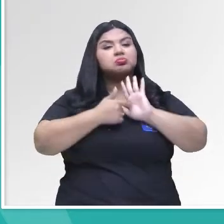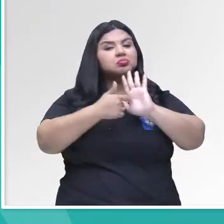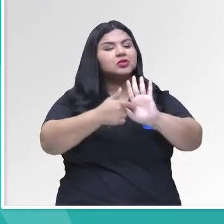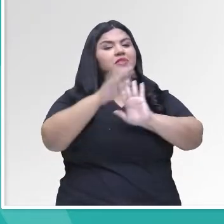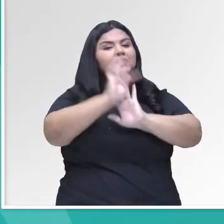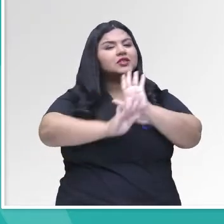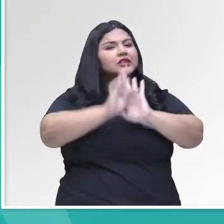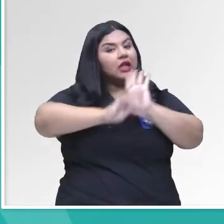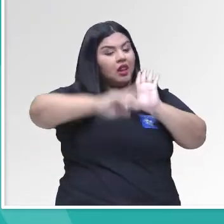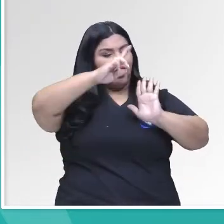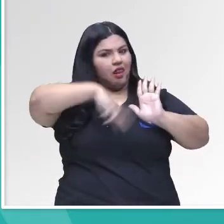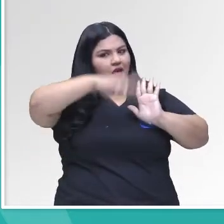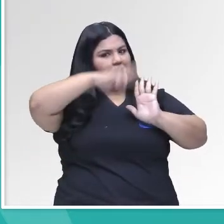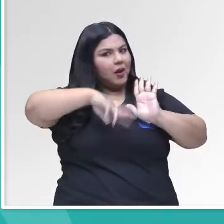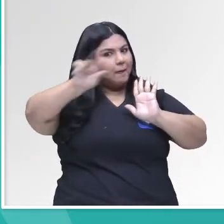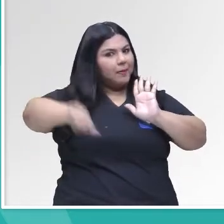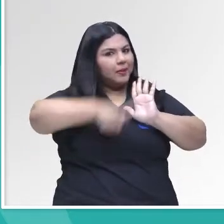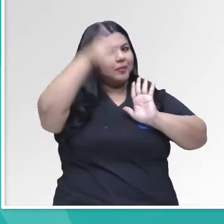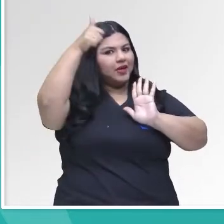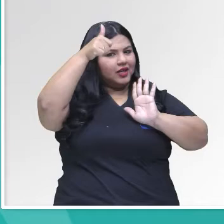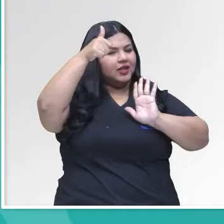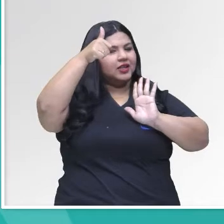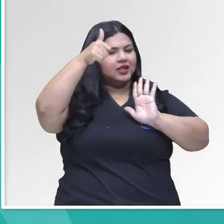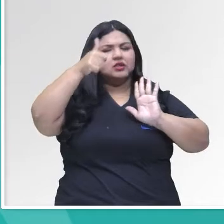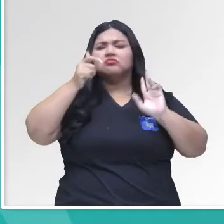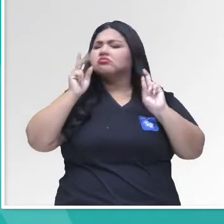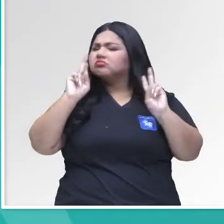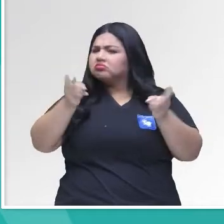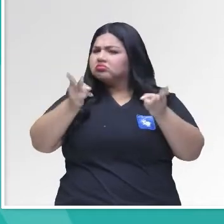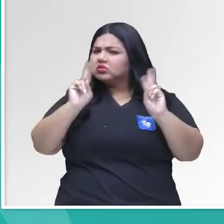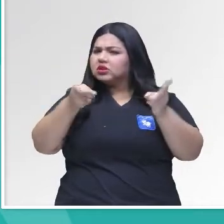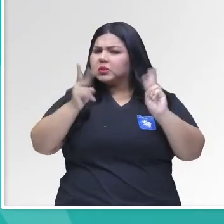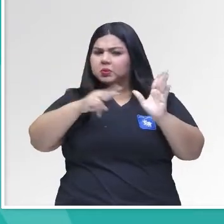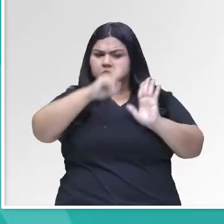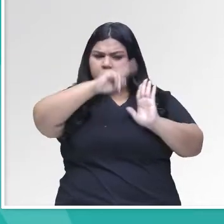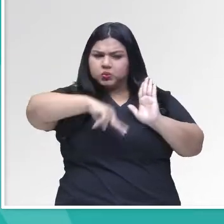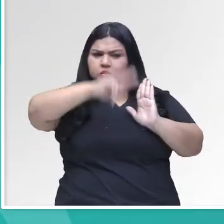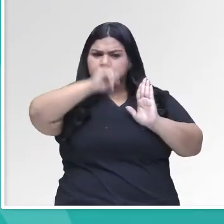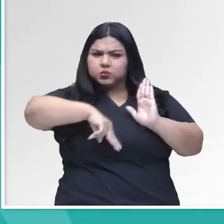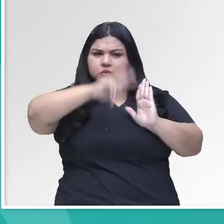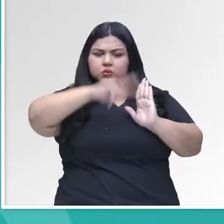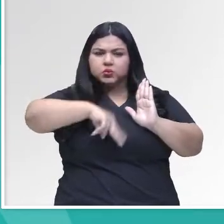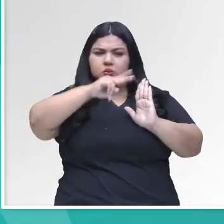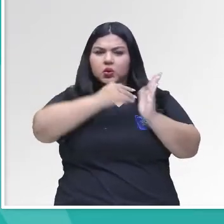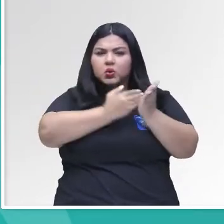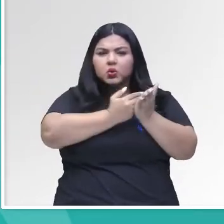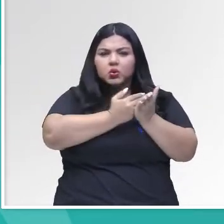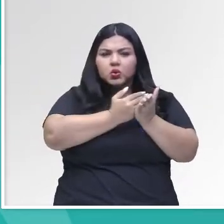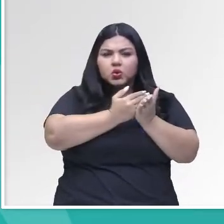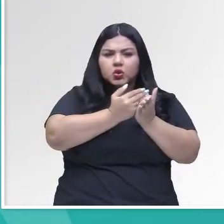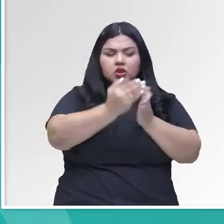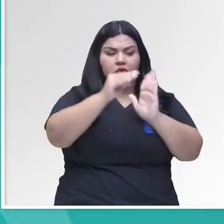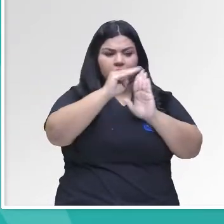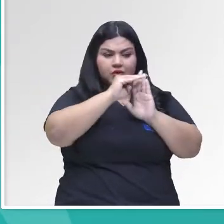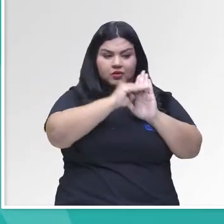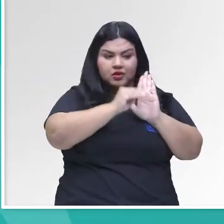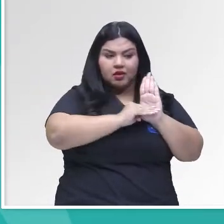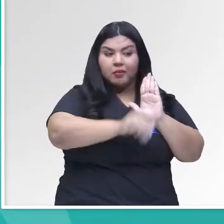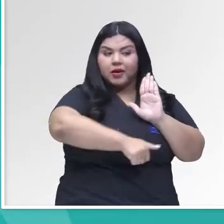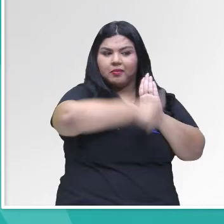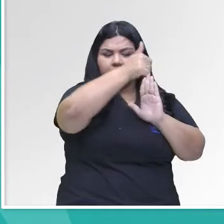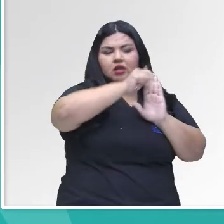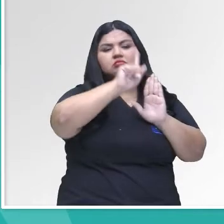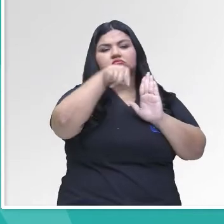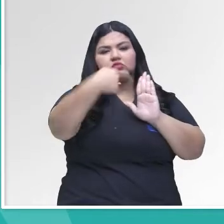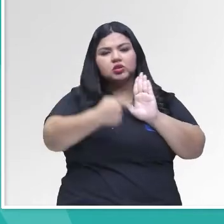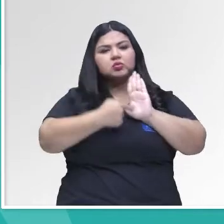Leia o texto. Leia primeiro. Isso, sempre fazendo a leitura do texto. Começamos com uma receita,